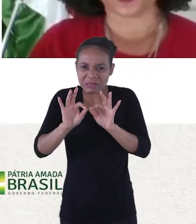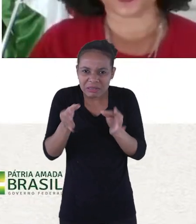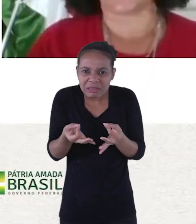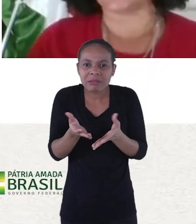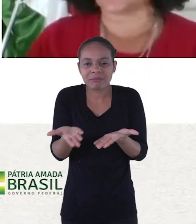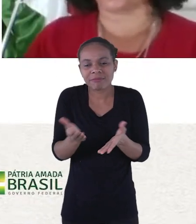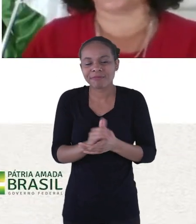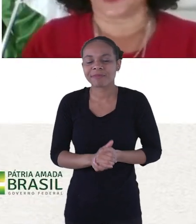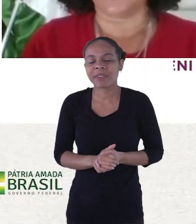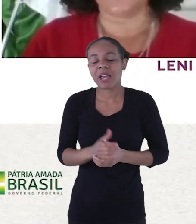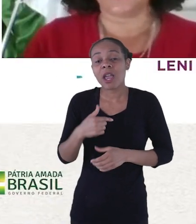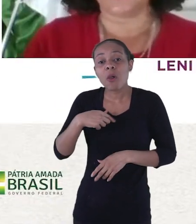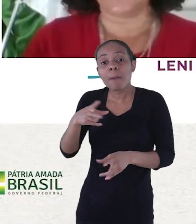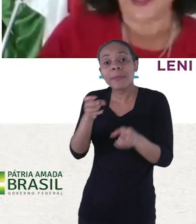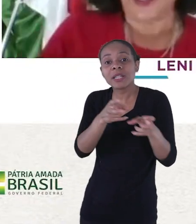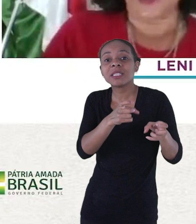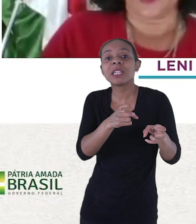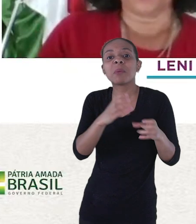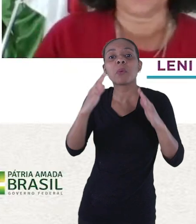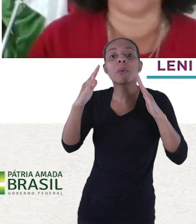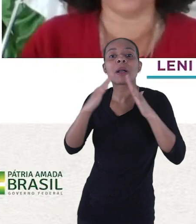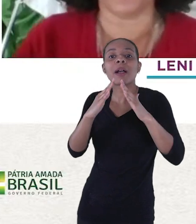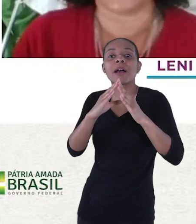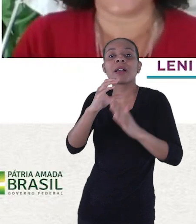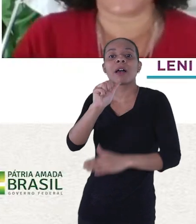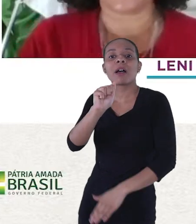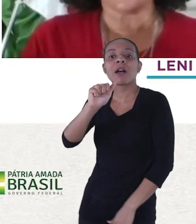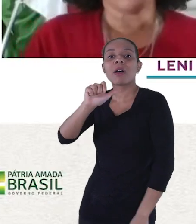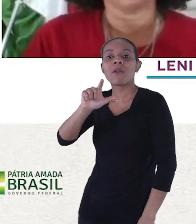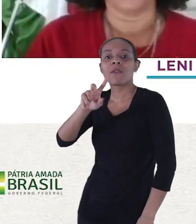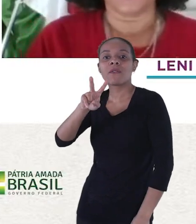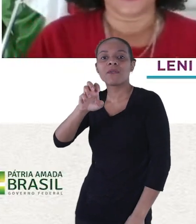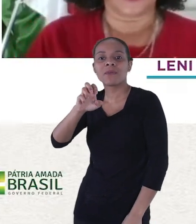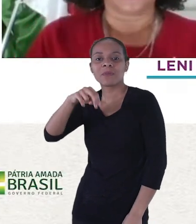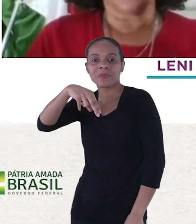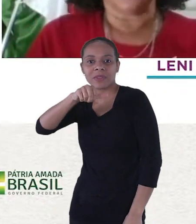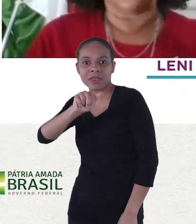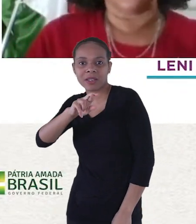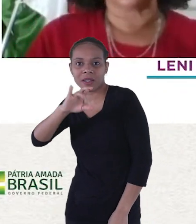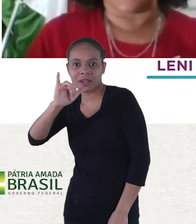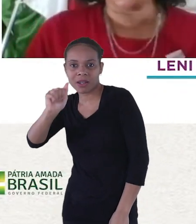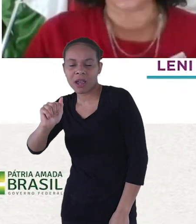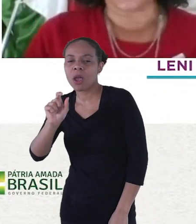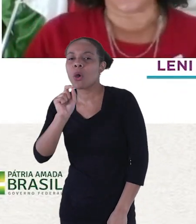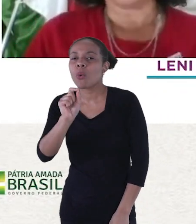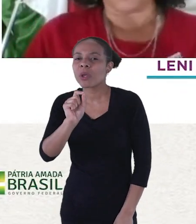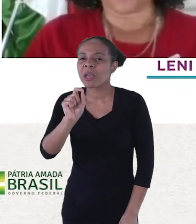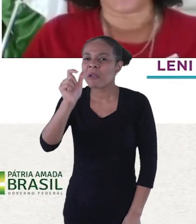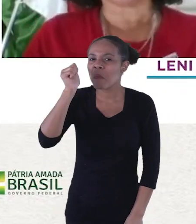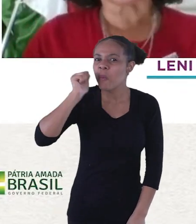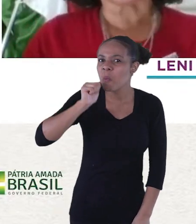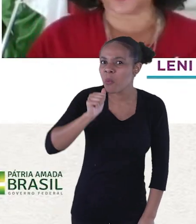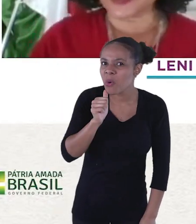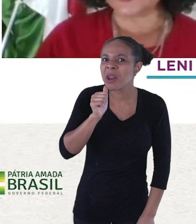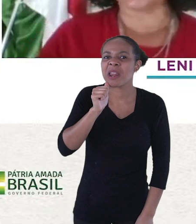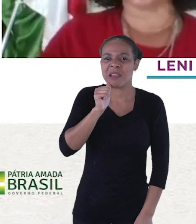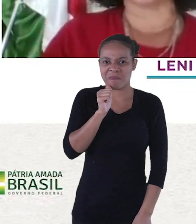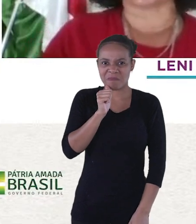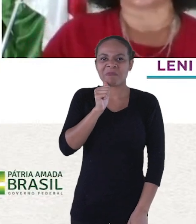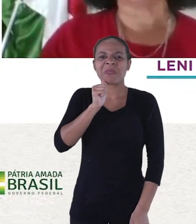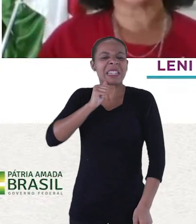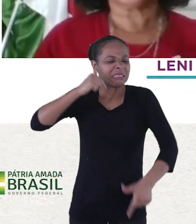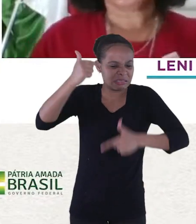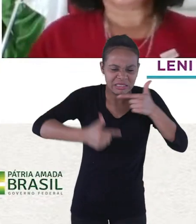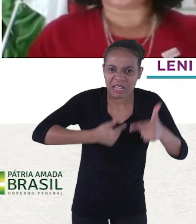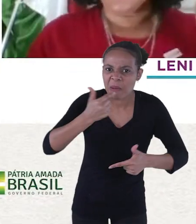que eu vejo em casa de alvenaria é uma mulher, mãe, que ainda lava, passa,